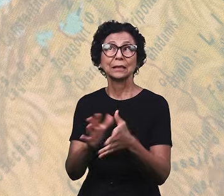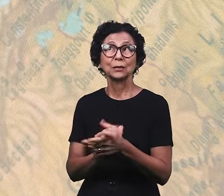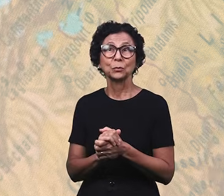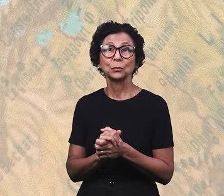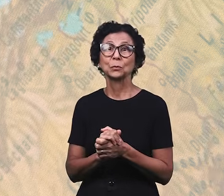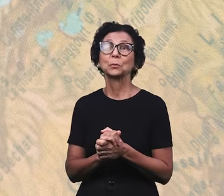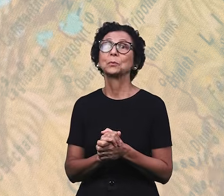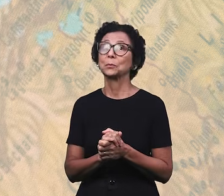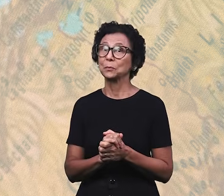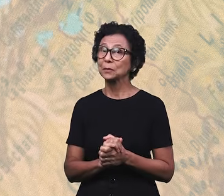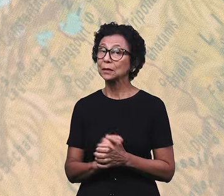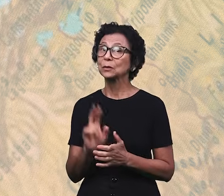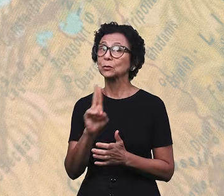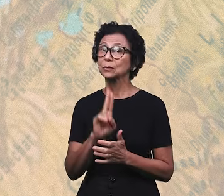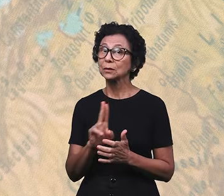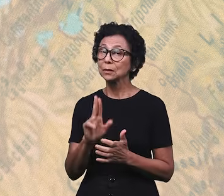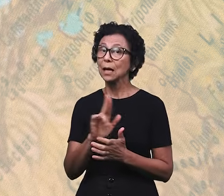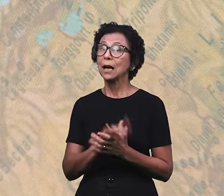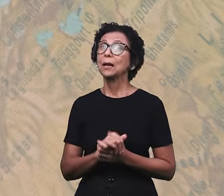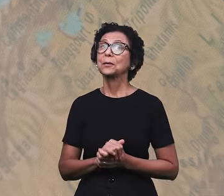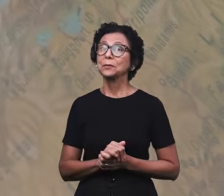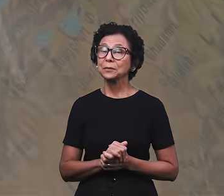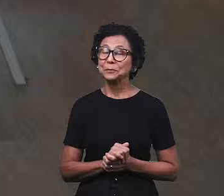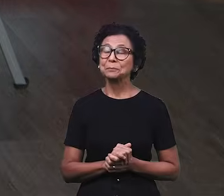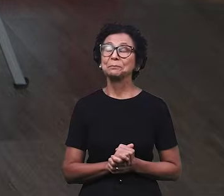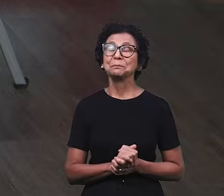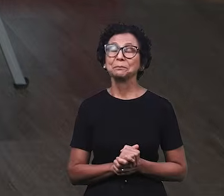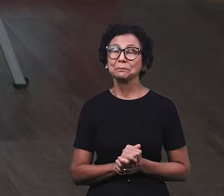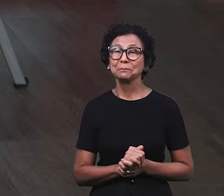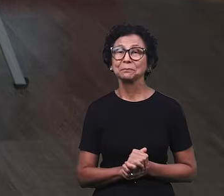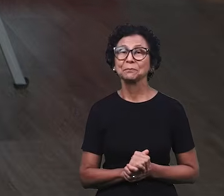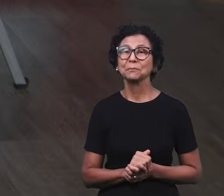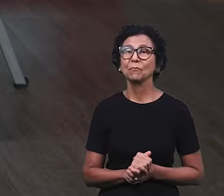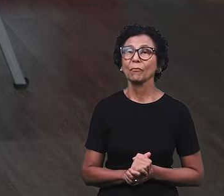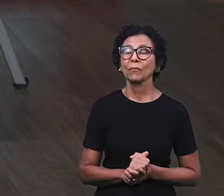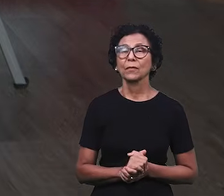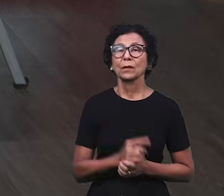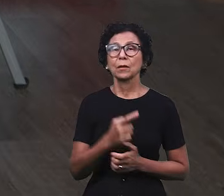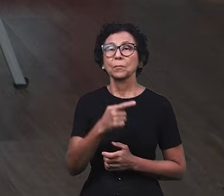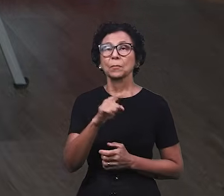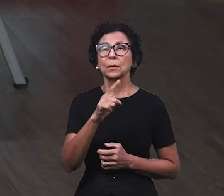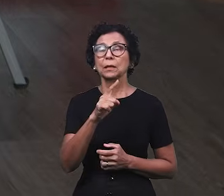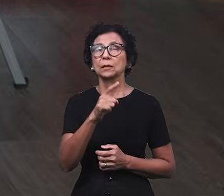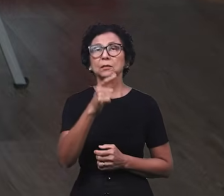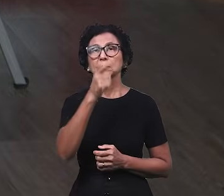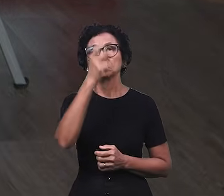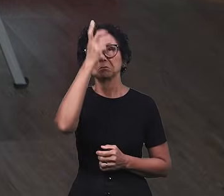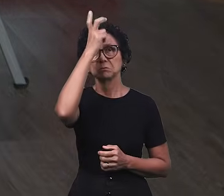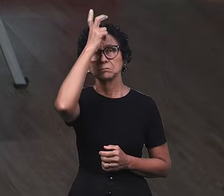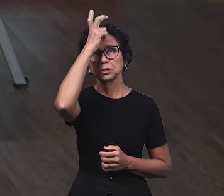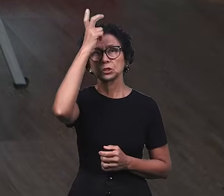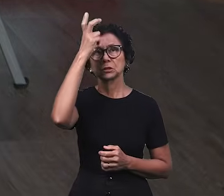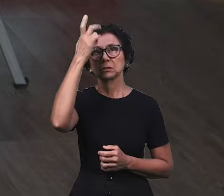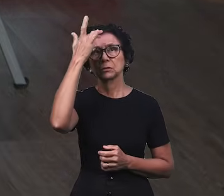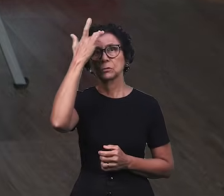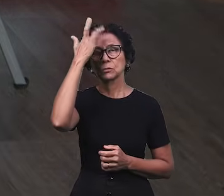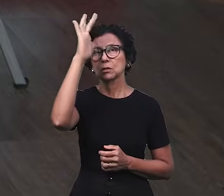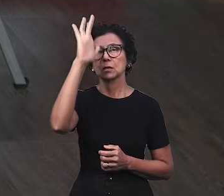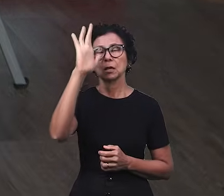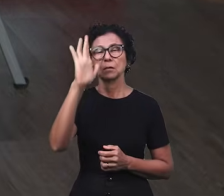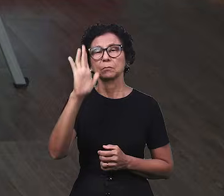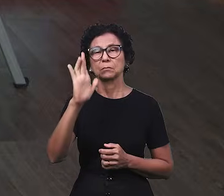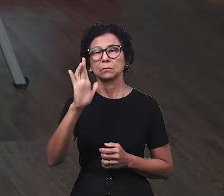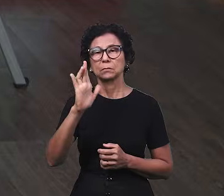fuga e até para começar uma vida no Egito, né? Isso, Então eles perfeito. vieram, desceram ao Egito, não se sabe exatamente